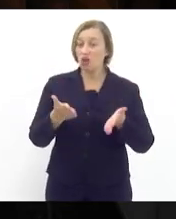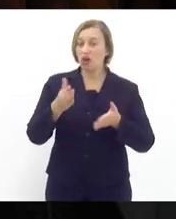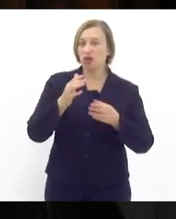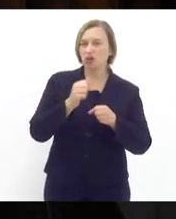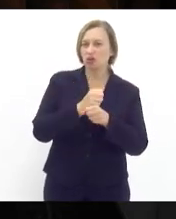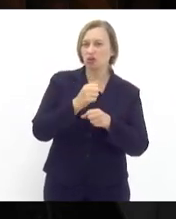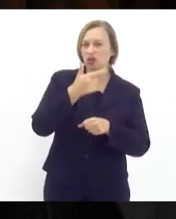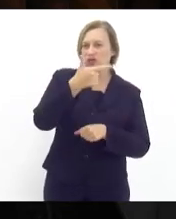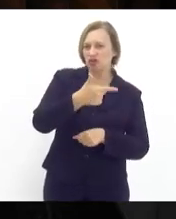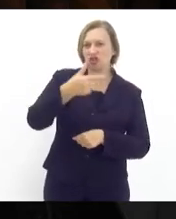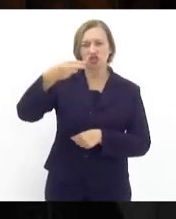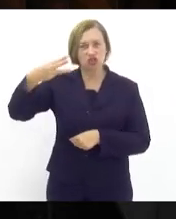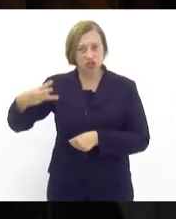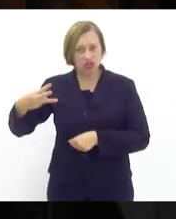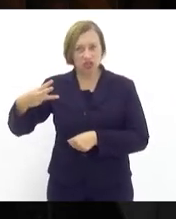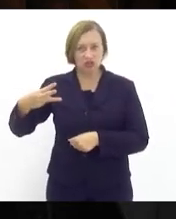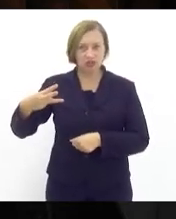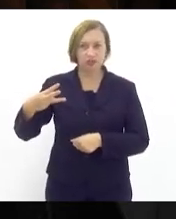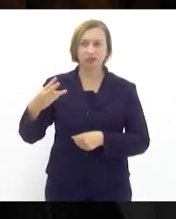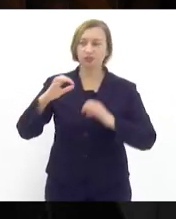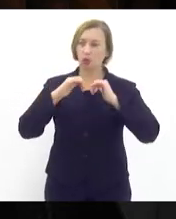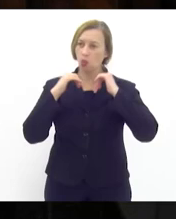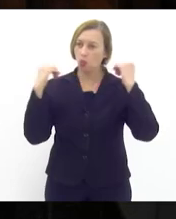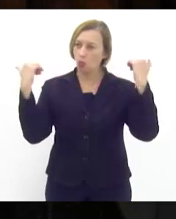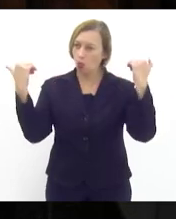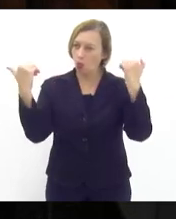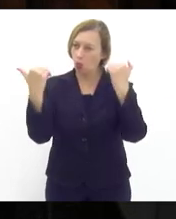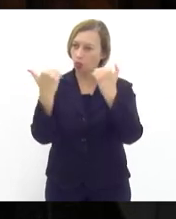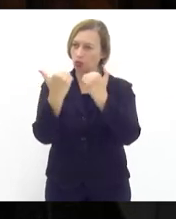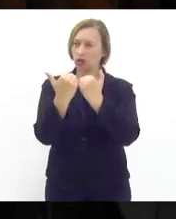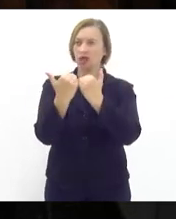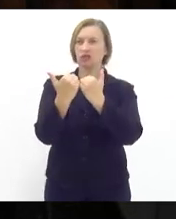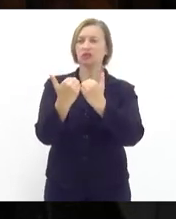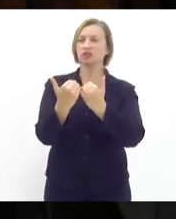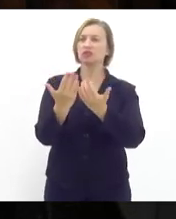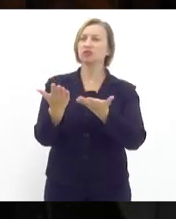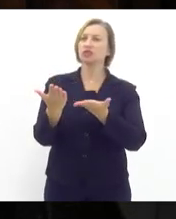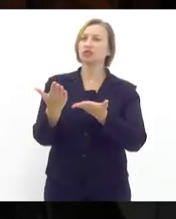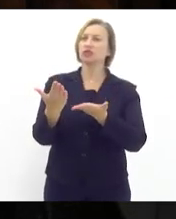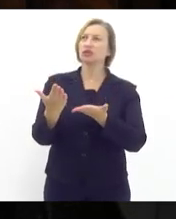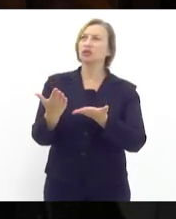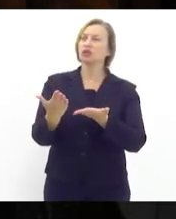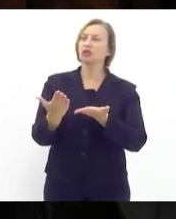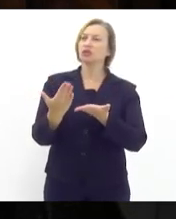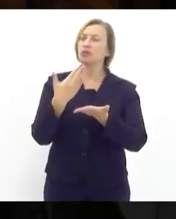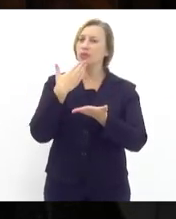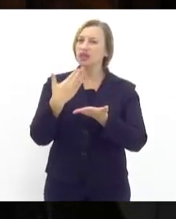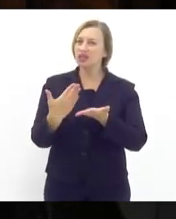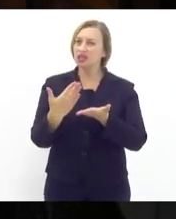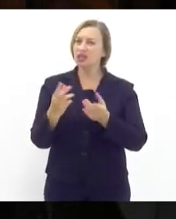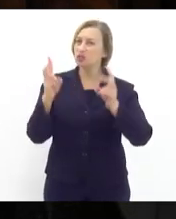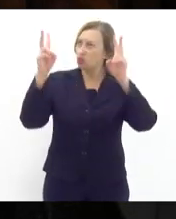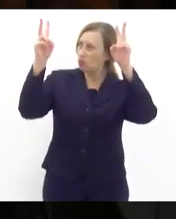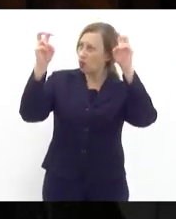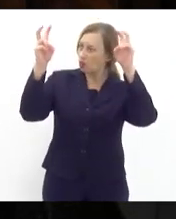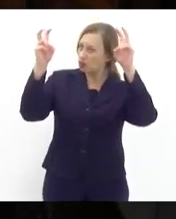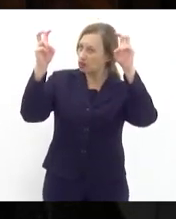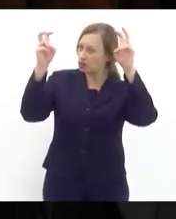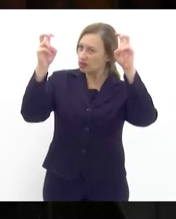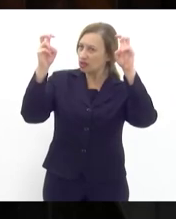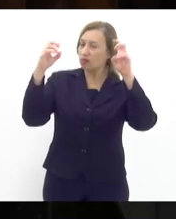23 o seu congresso que colocasse como também esse